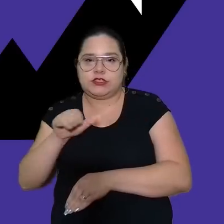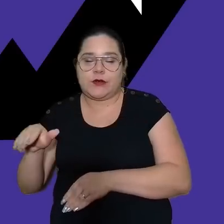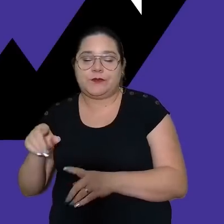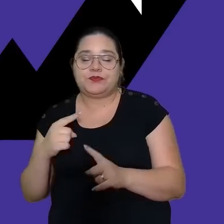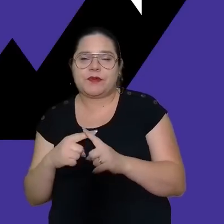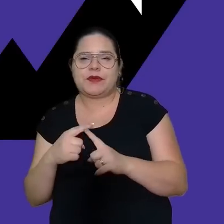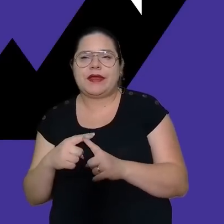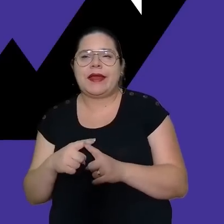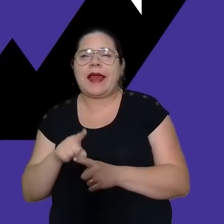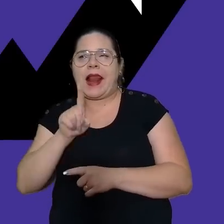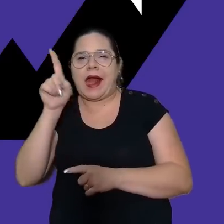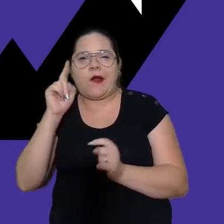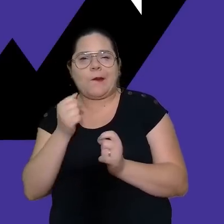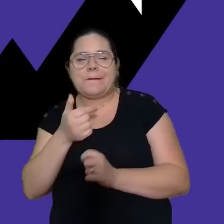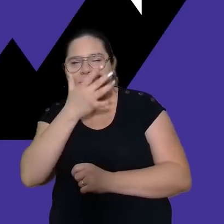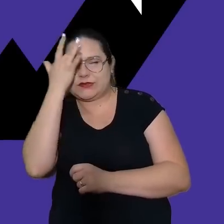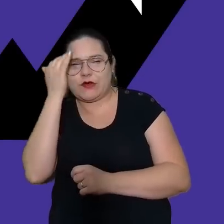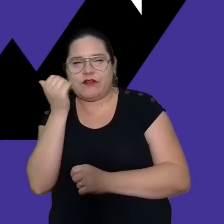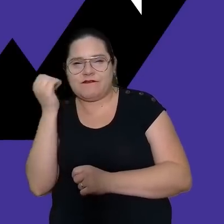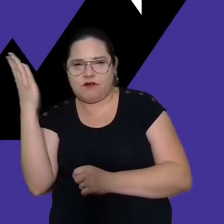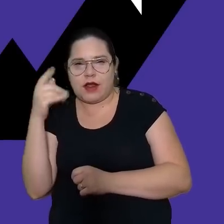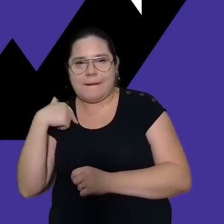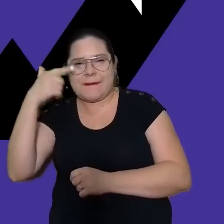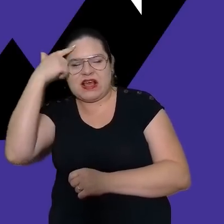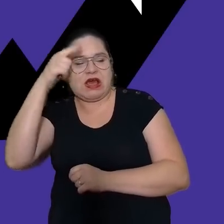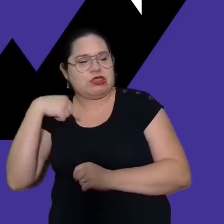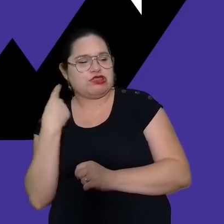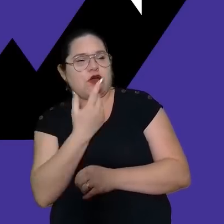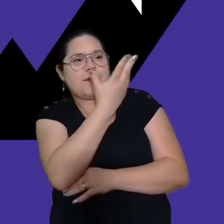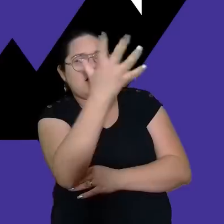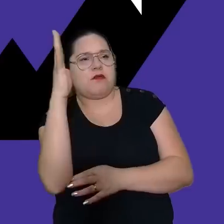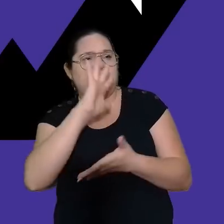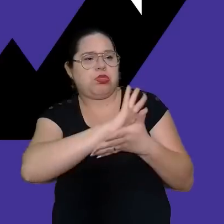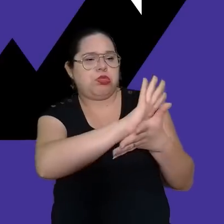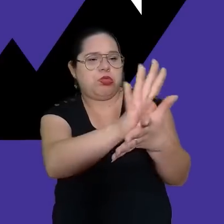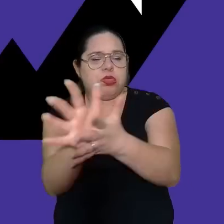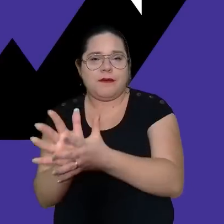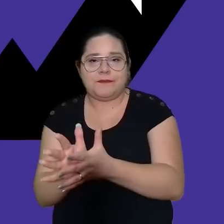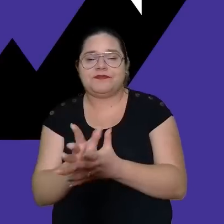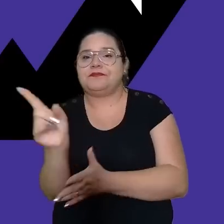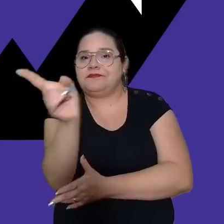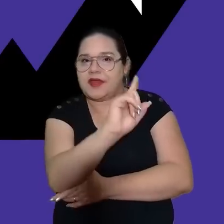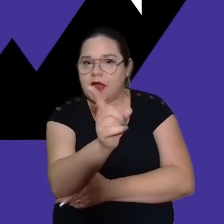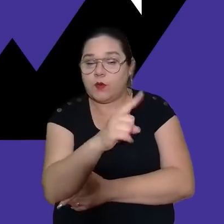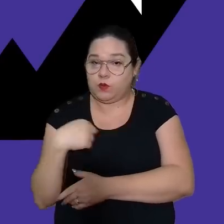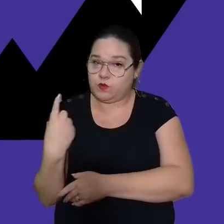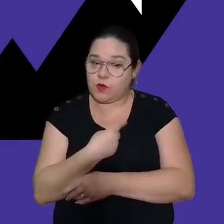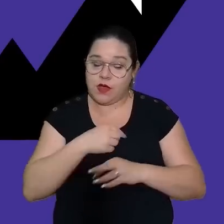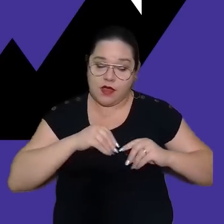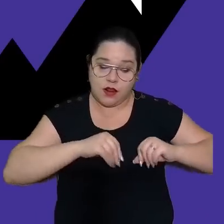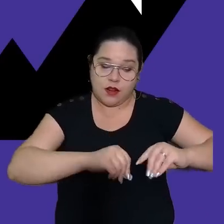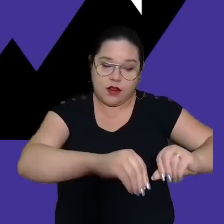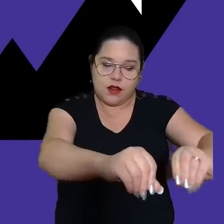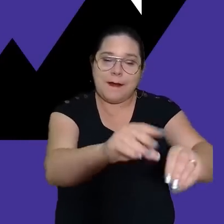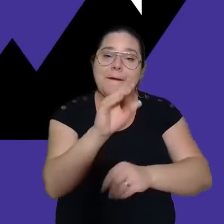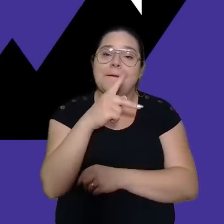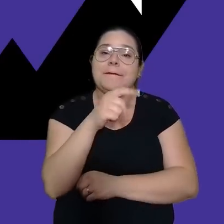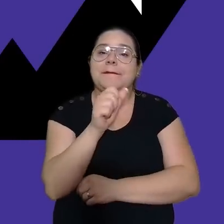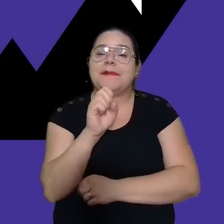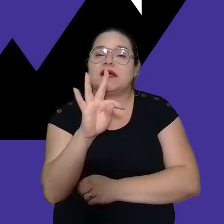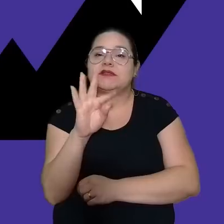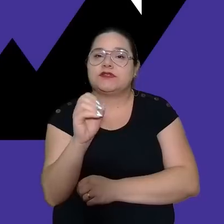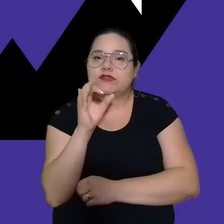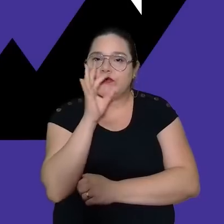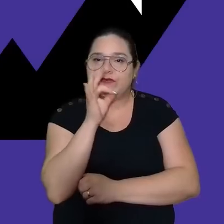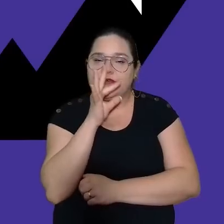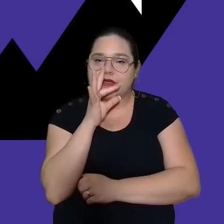floresta amazônica, é basicamente a invasão do pasto, né? Nós temos 75 milhões de hectares agrícolas e 160 milhões de hectares